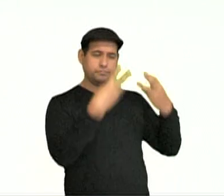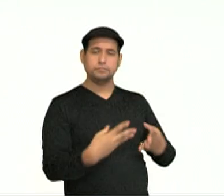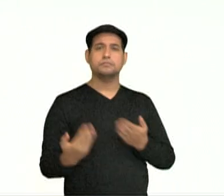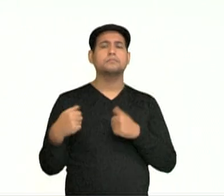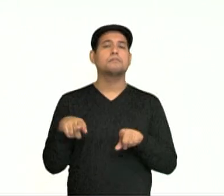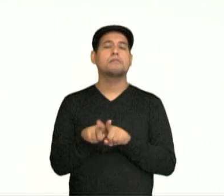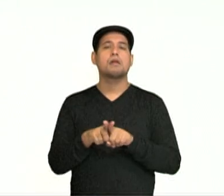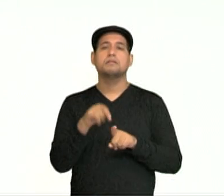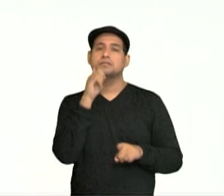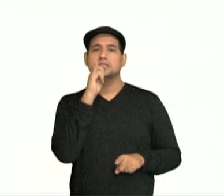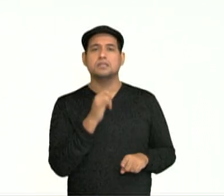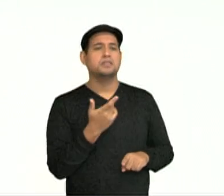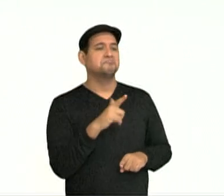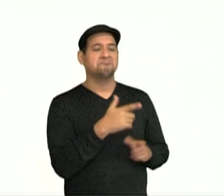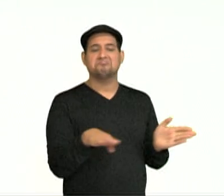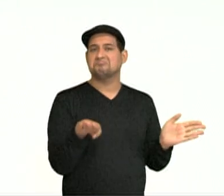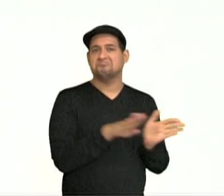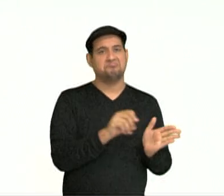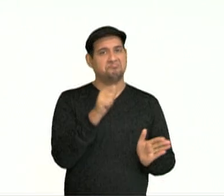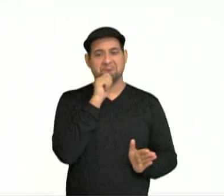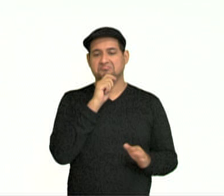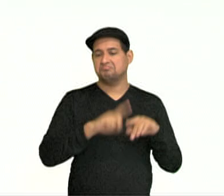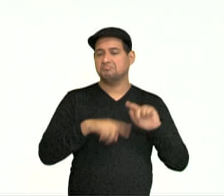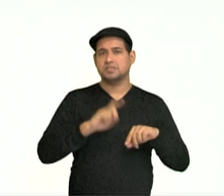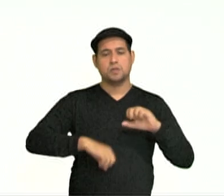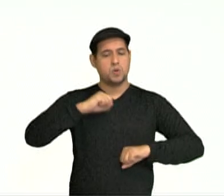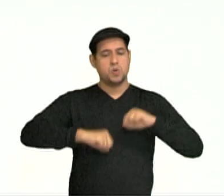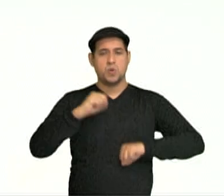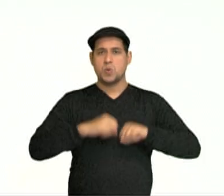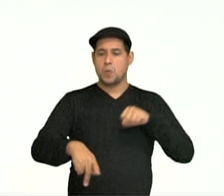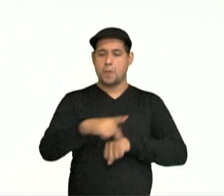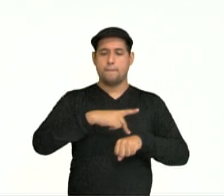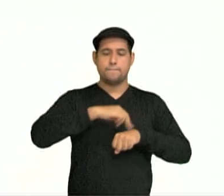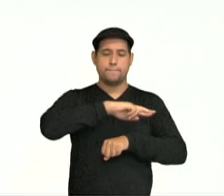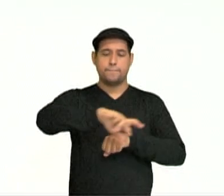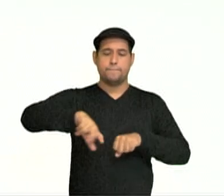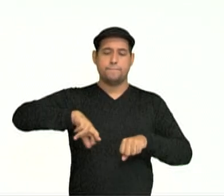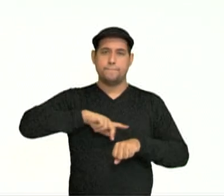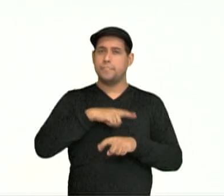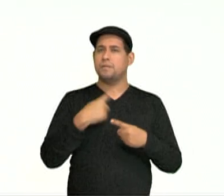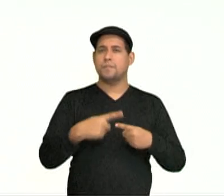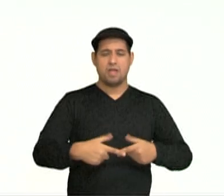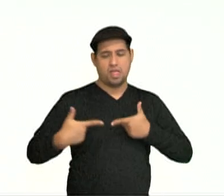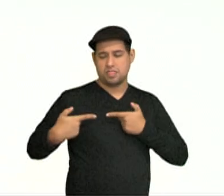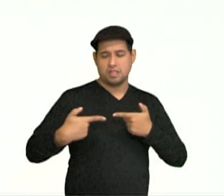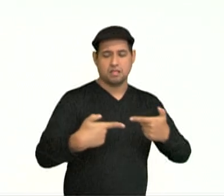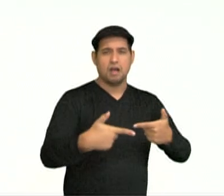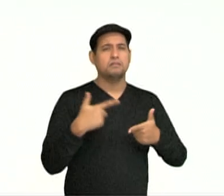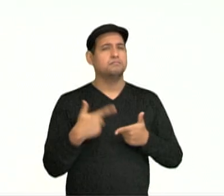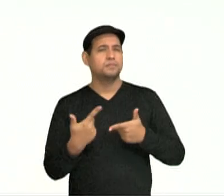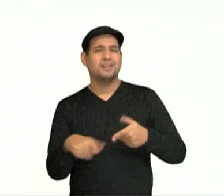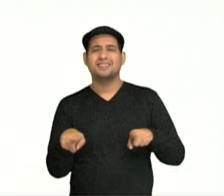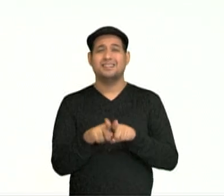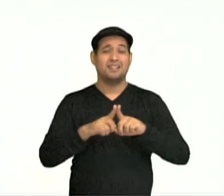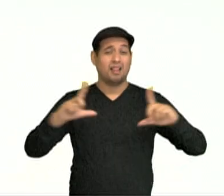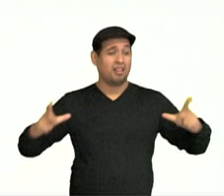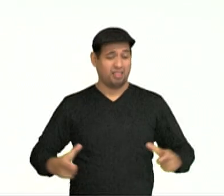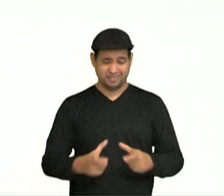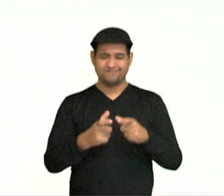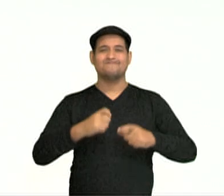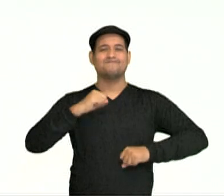anteriormente. Não estavam chegando produtos industrializados de outros países por questões de guerras, conflitos, diminuiu a